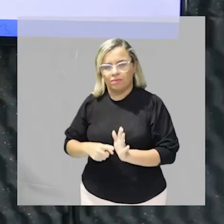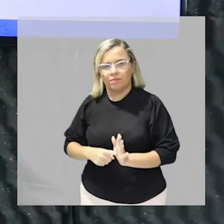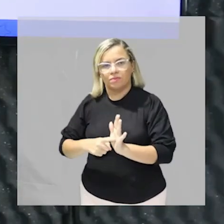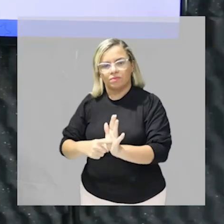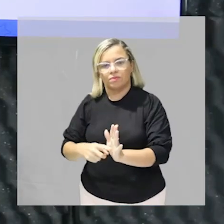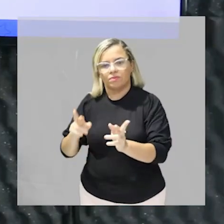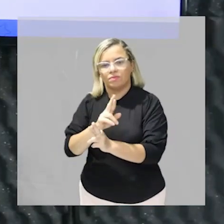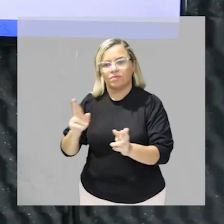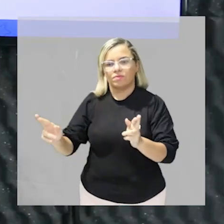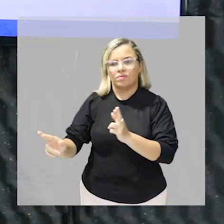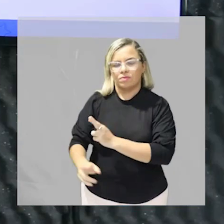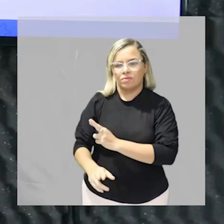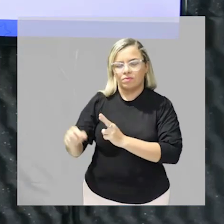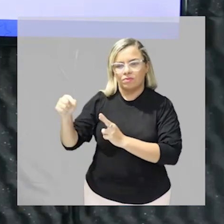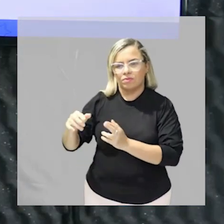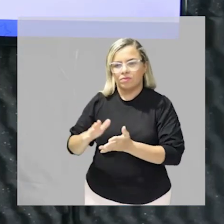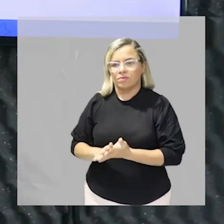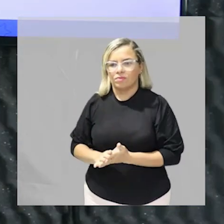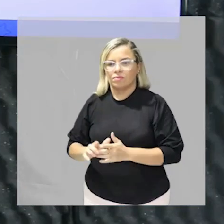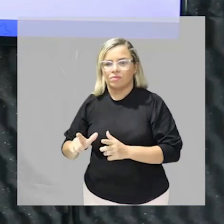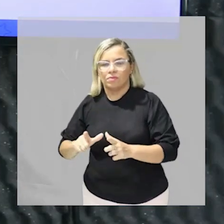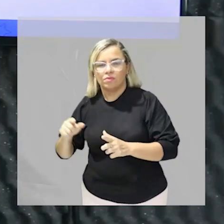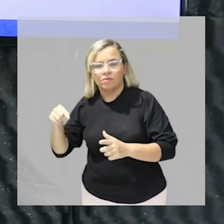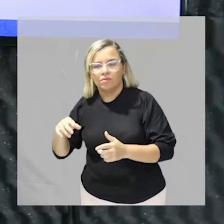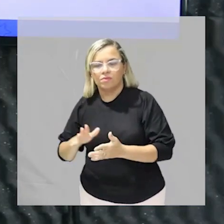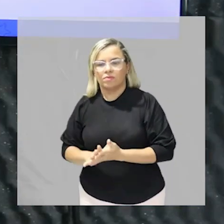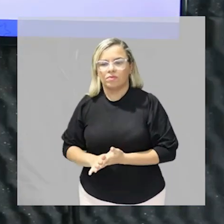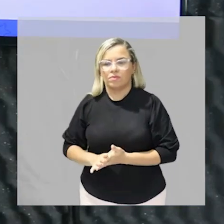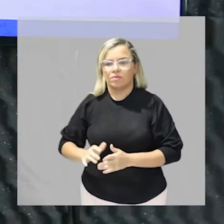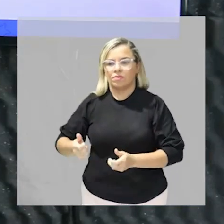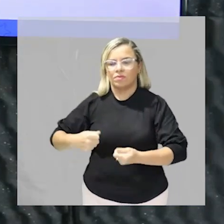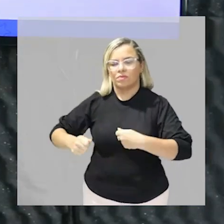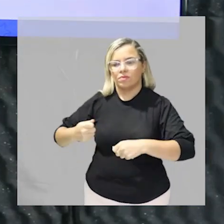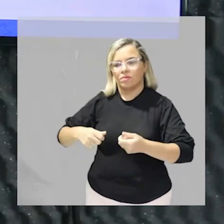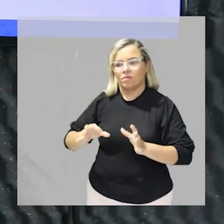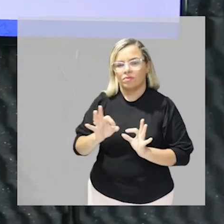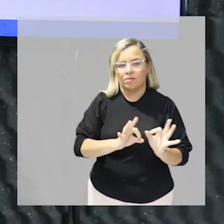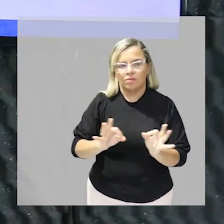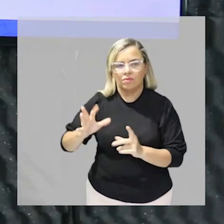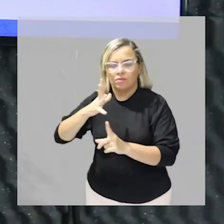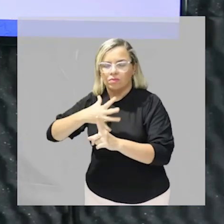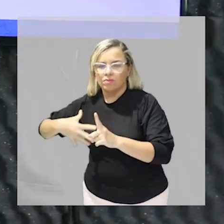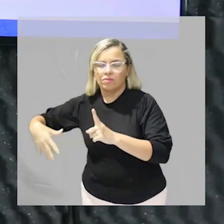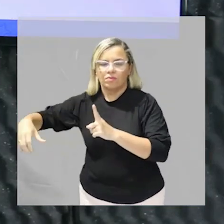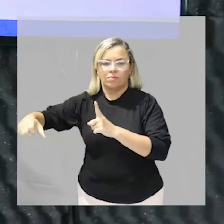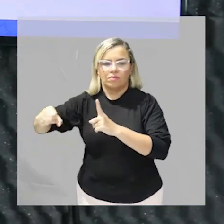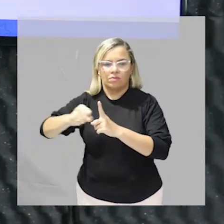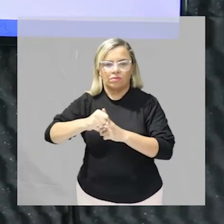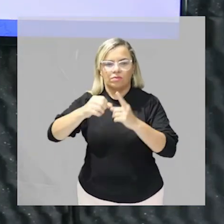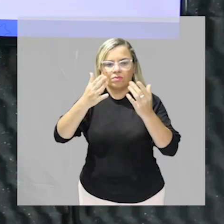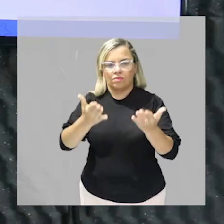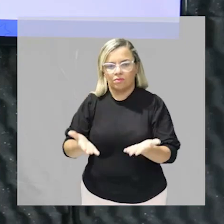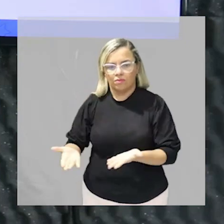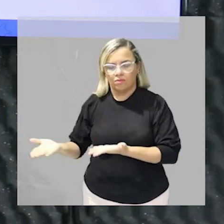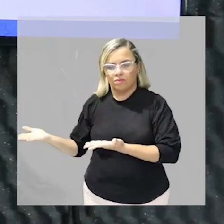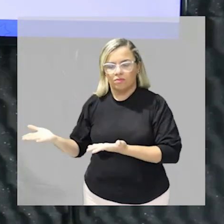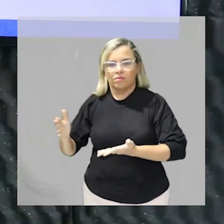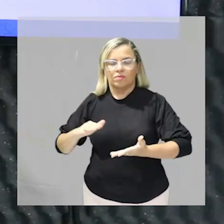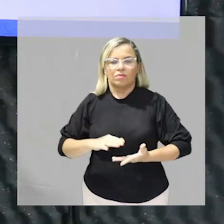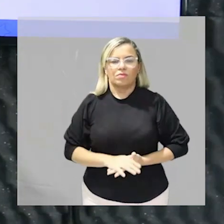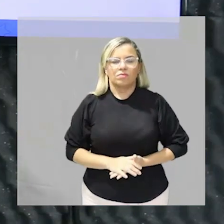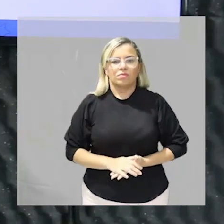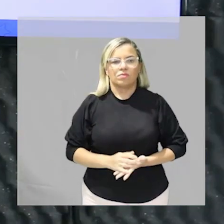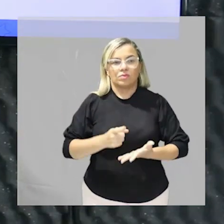uma relação entre a atividade econômica e a organização social marcada pelo. Ou seja,